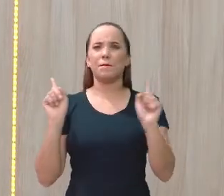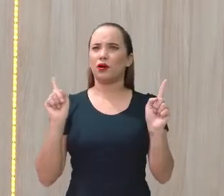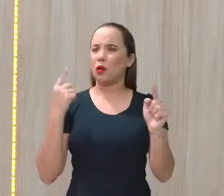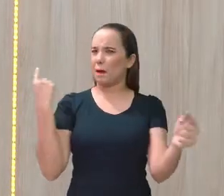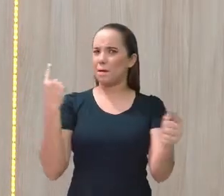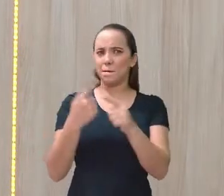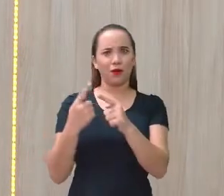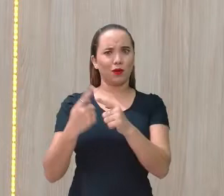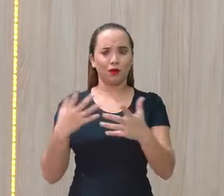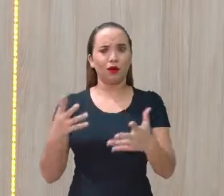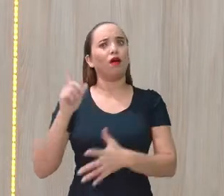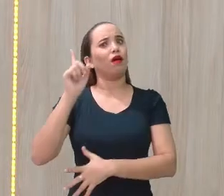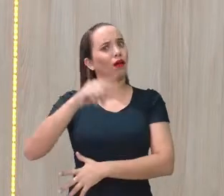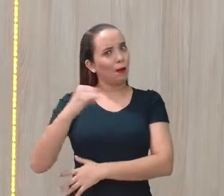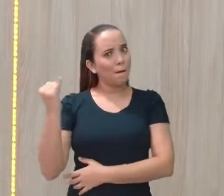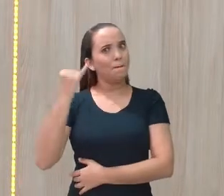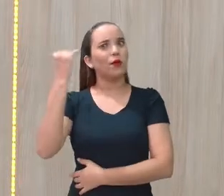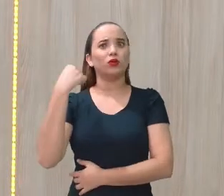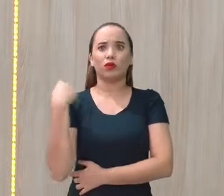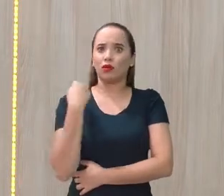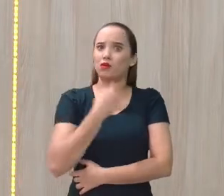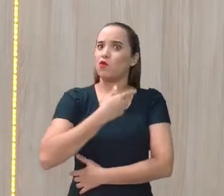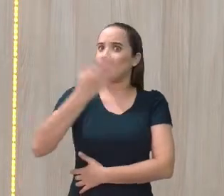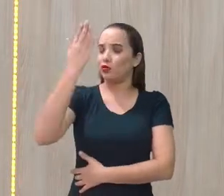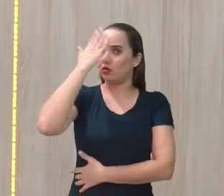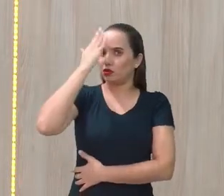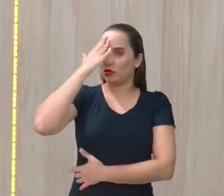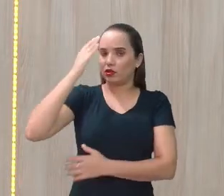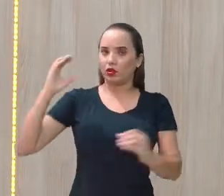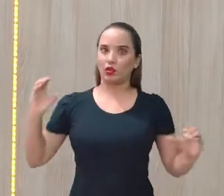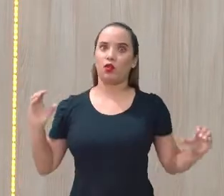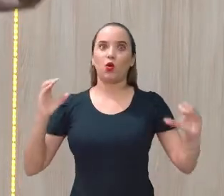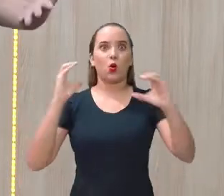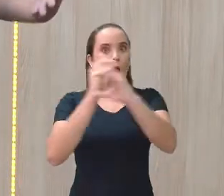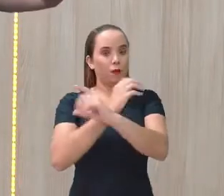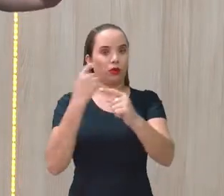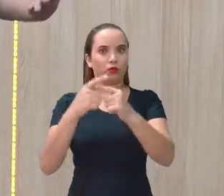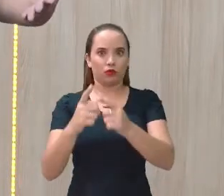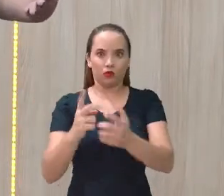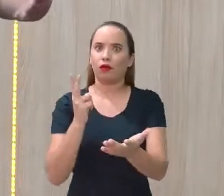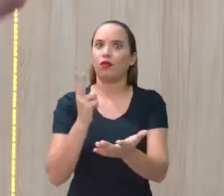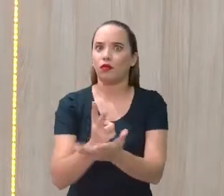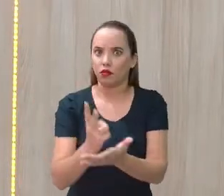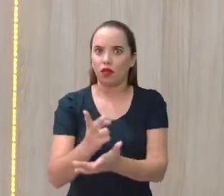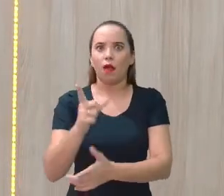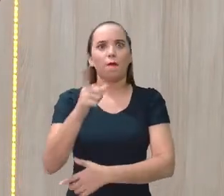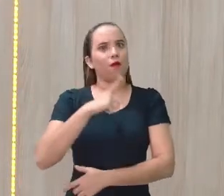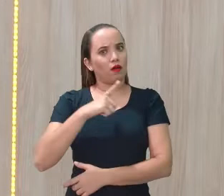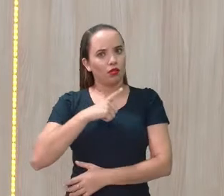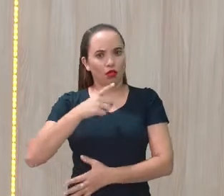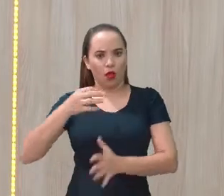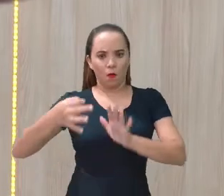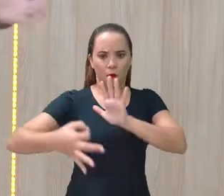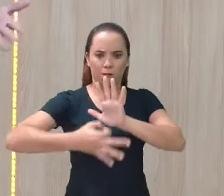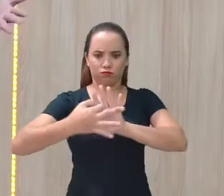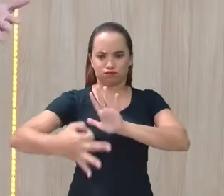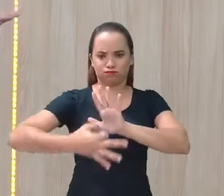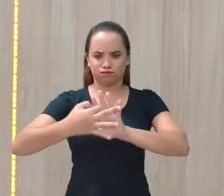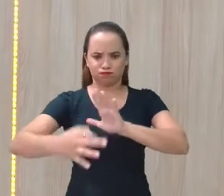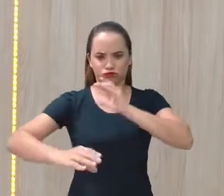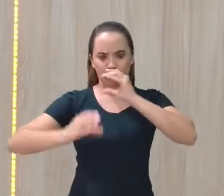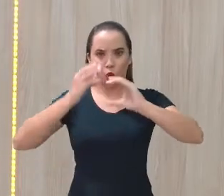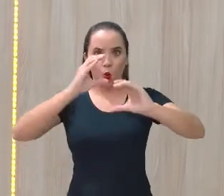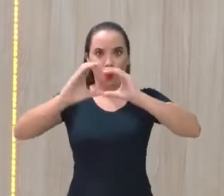por completo o que é exposição oral. A todo momento a gente está expondo alguma coisa, a todo momento a gente está se